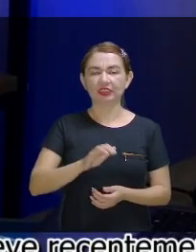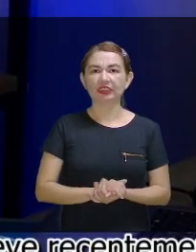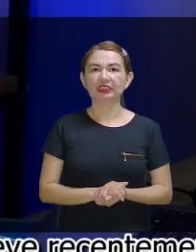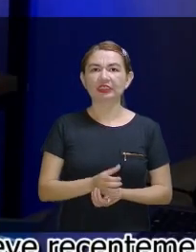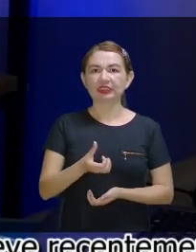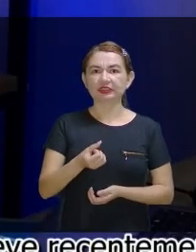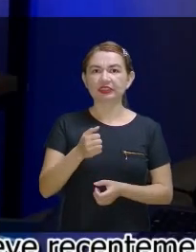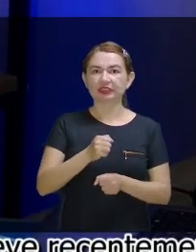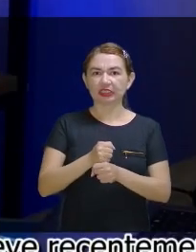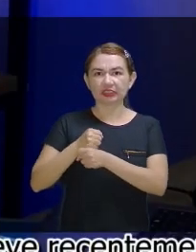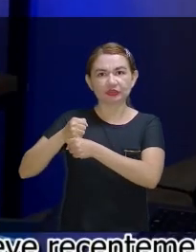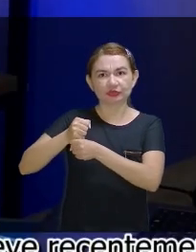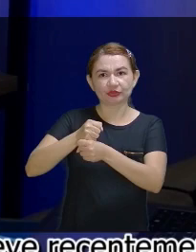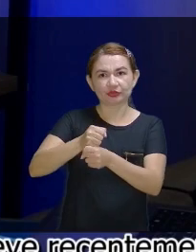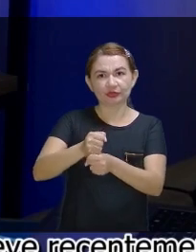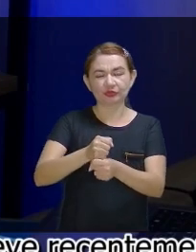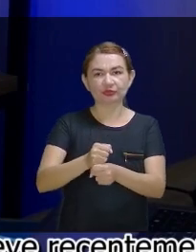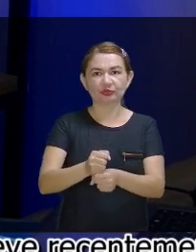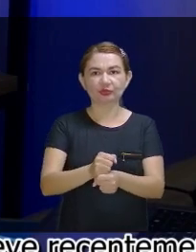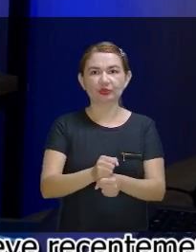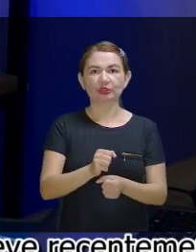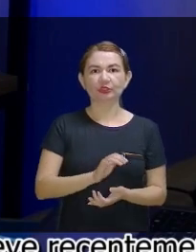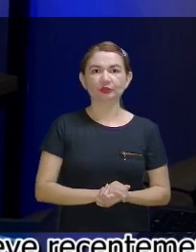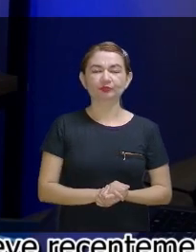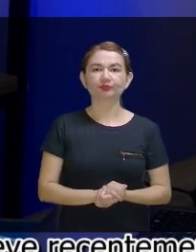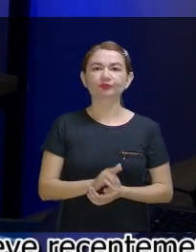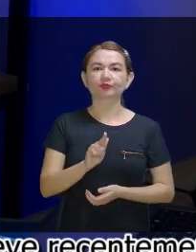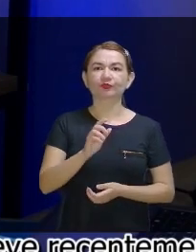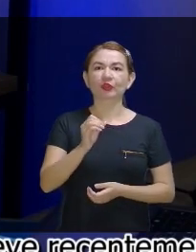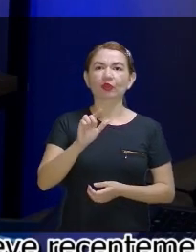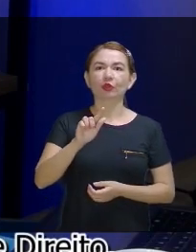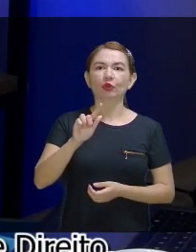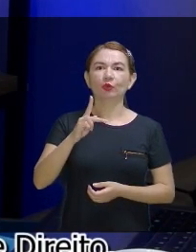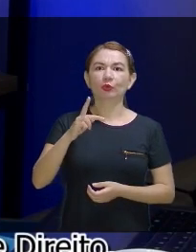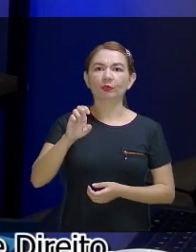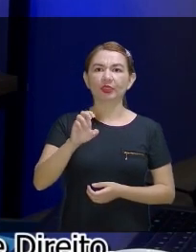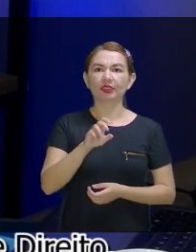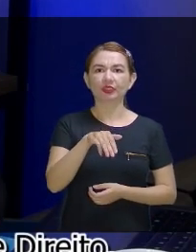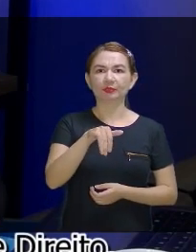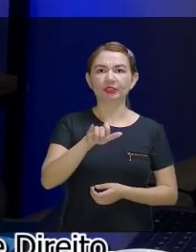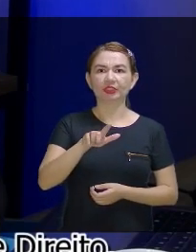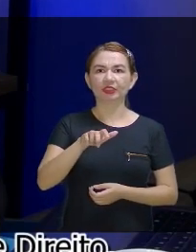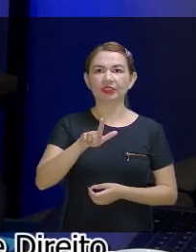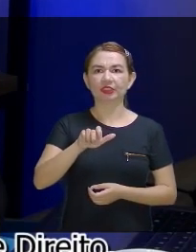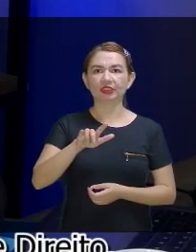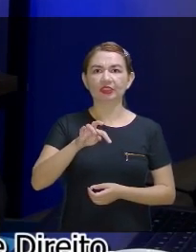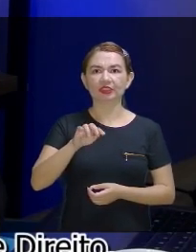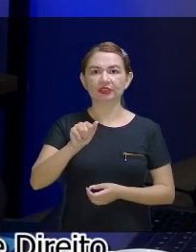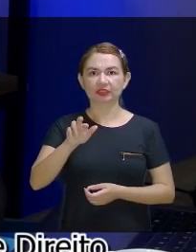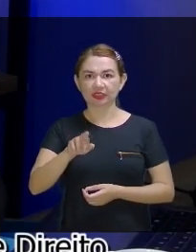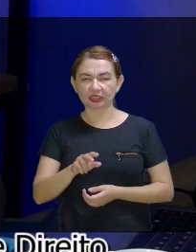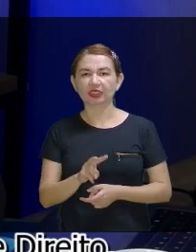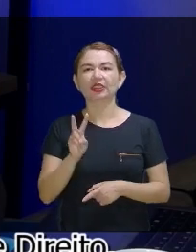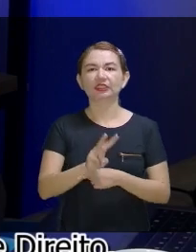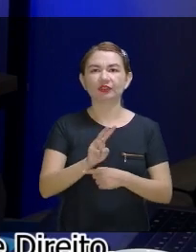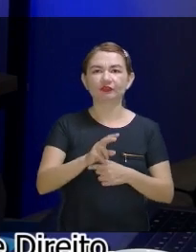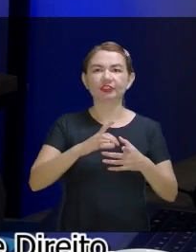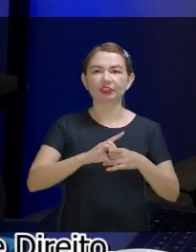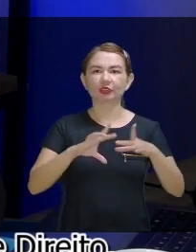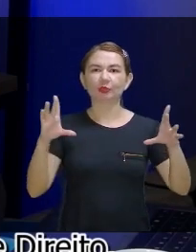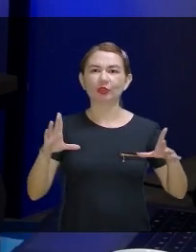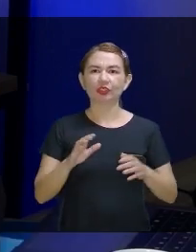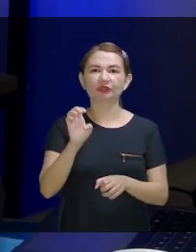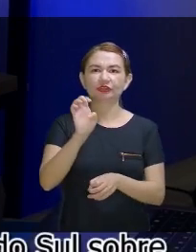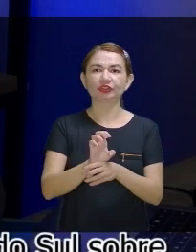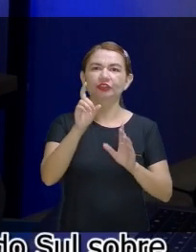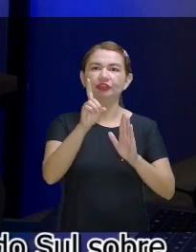no apresentador Orion Teixeira. A importância que a Justiça Eleitoral teve recentemente e sempre teve na defesa da democracia e do Estado